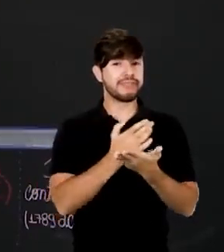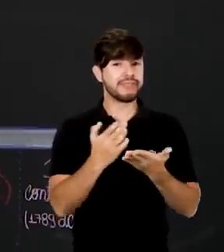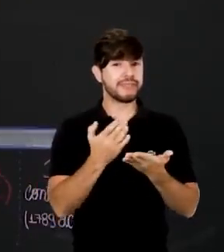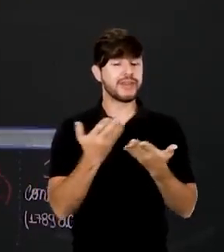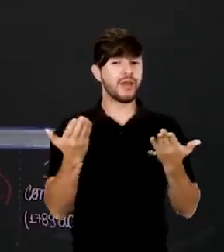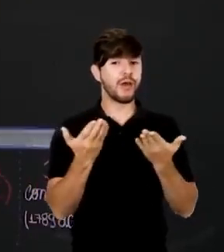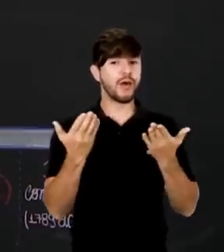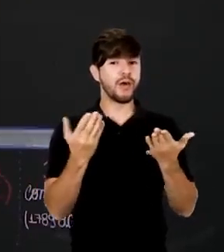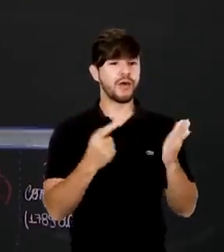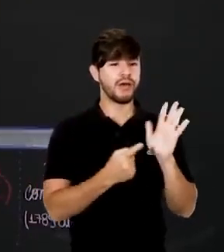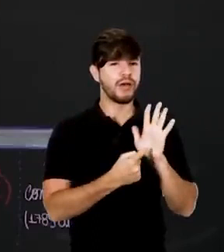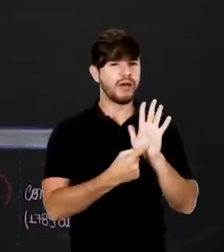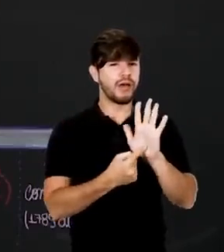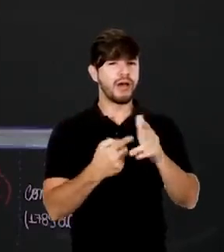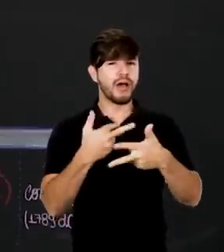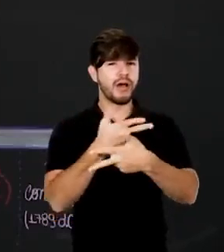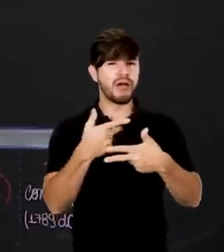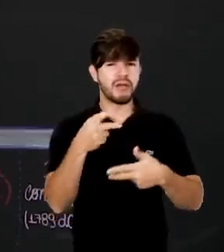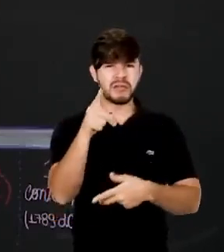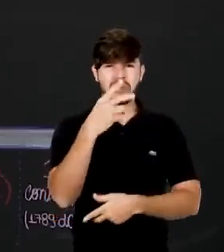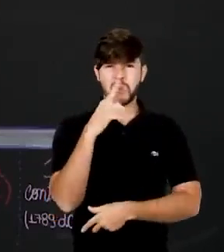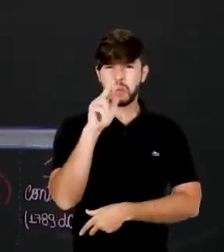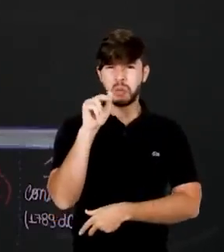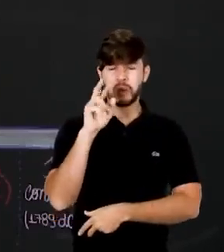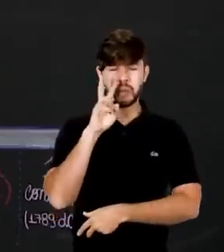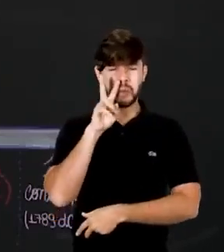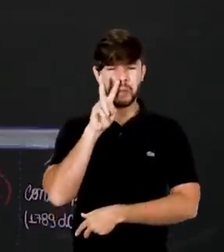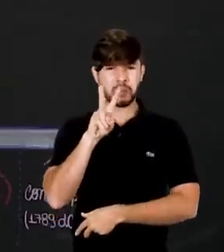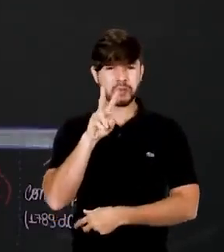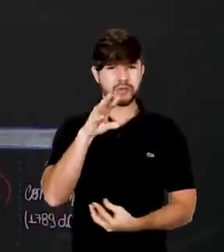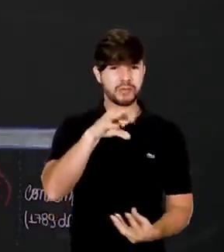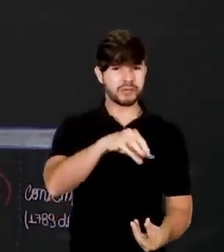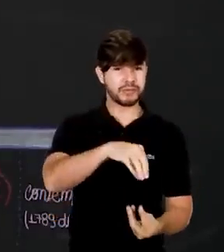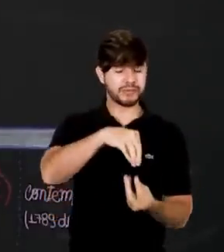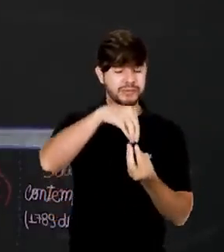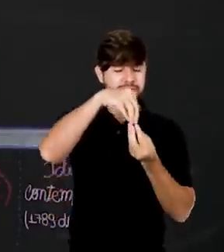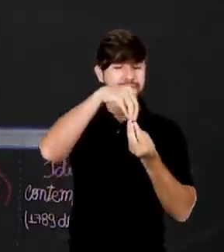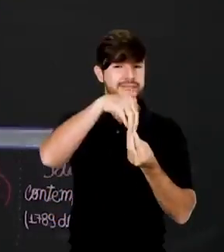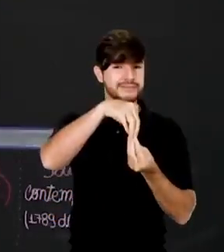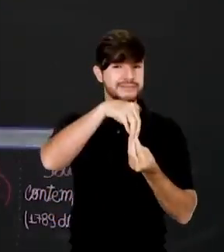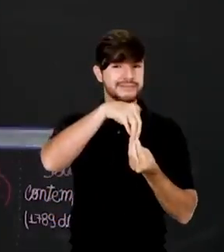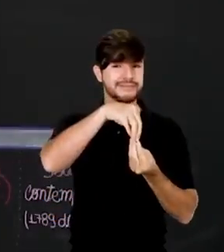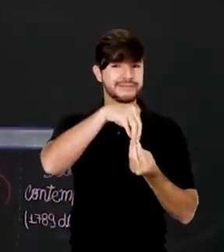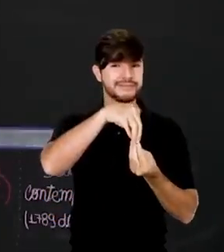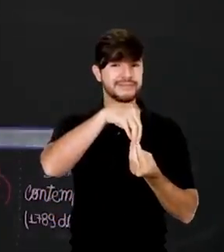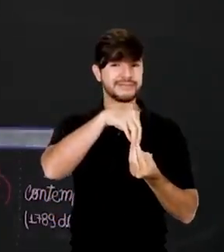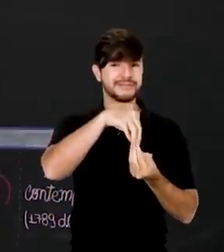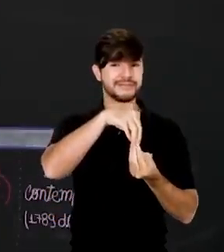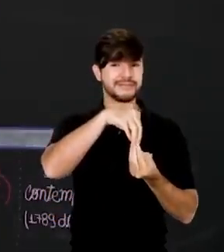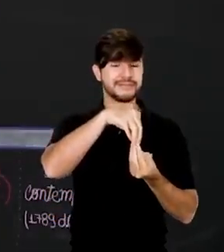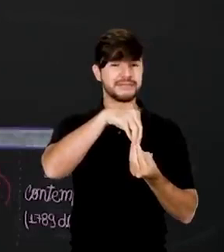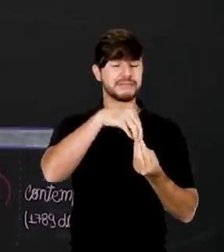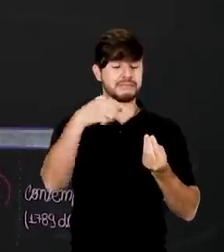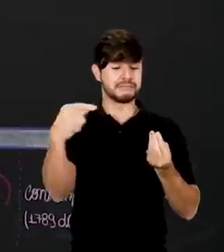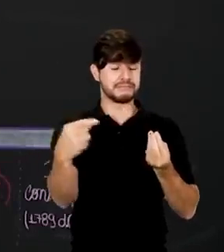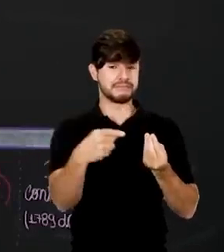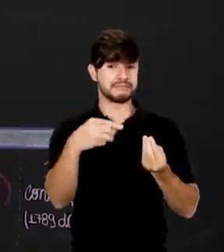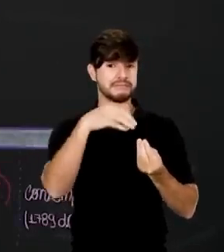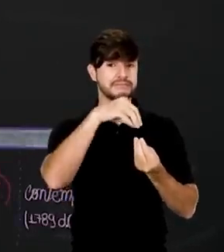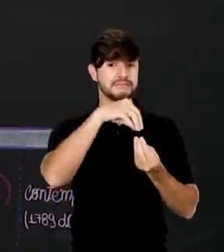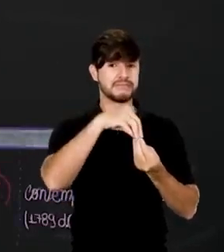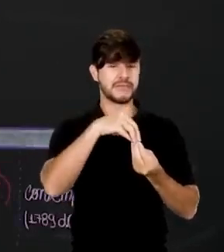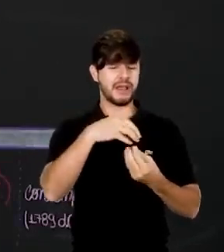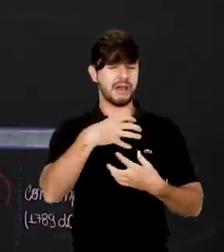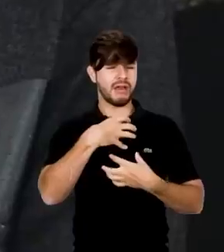começar trazendo um objeto que eu acho que talvez você nunca tenha prestado muita atenção nele, que é uma ampulheta. A ampulheta ela